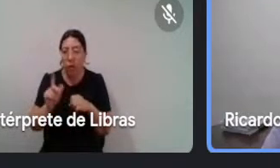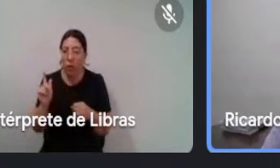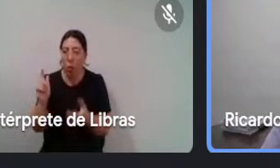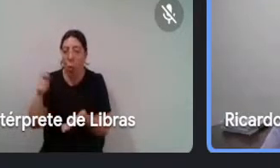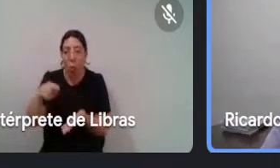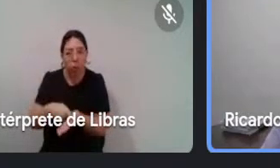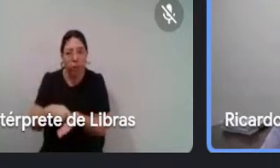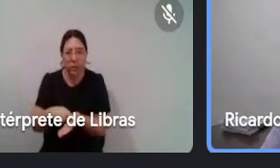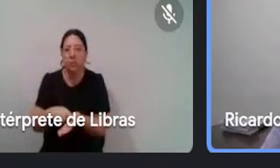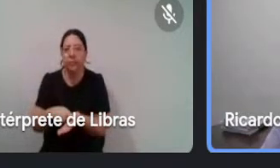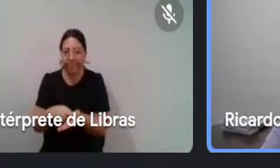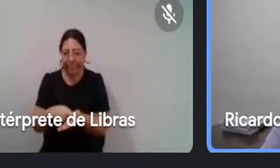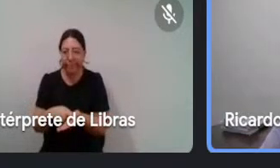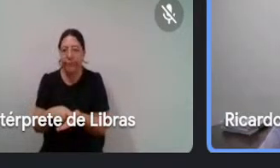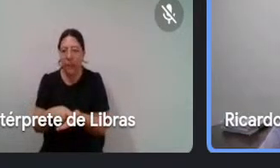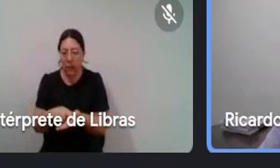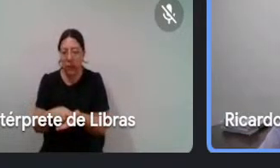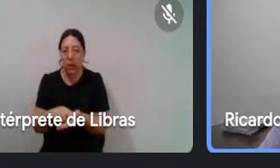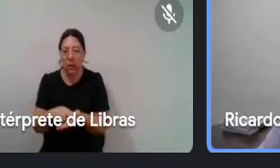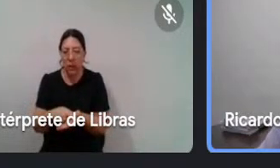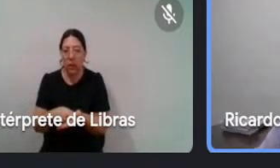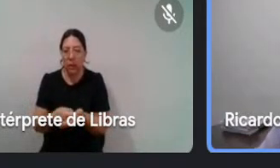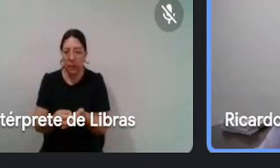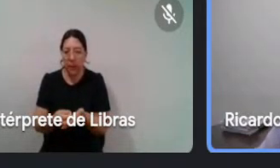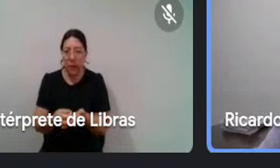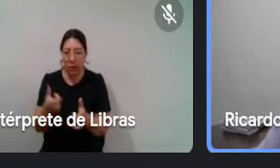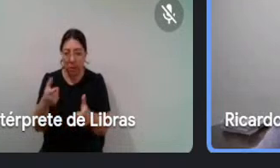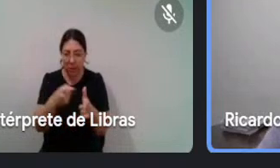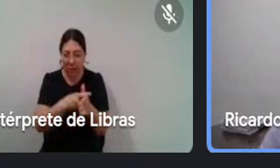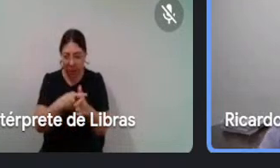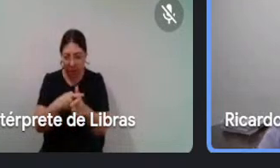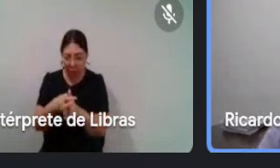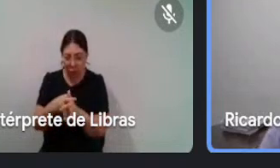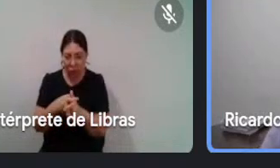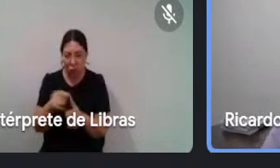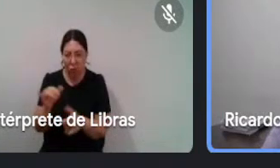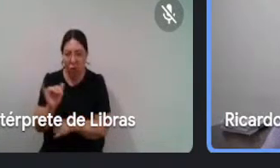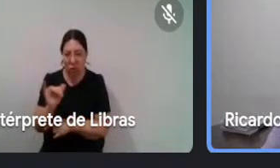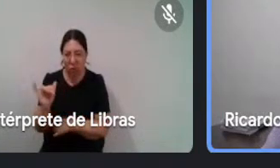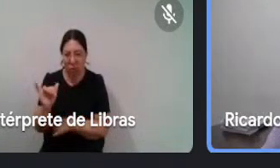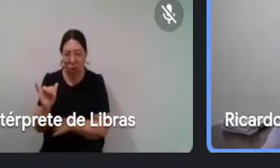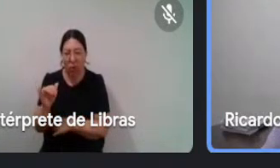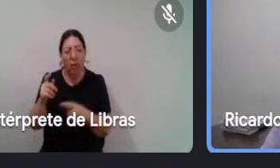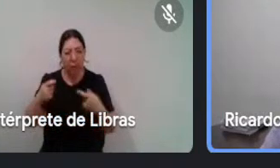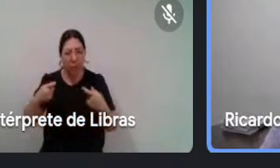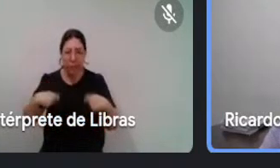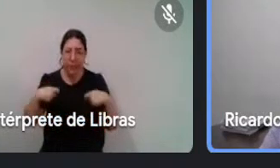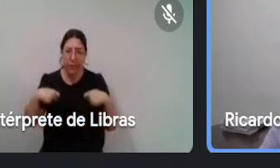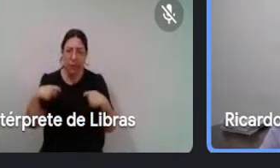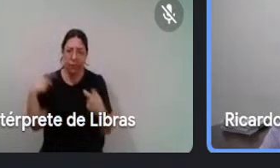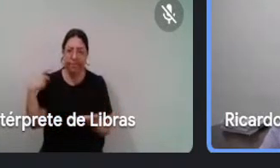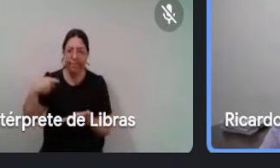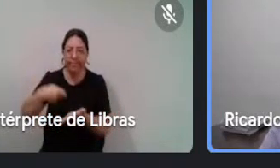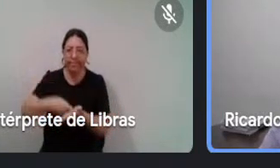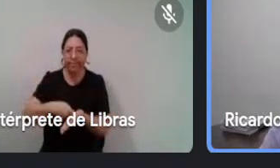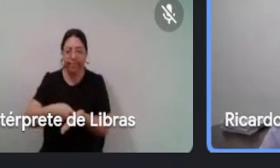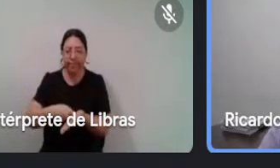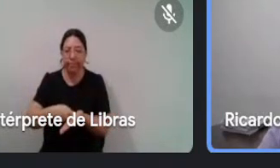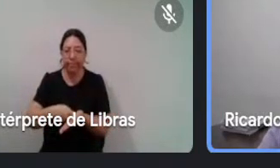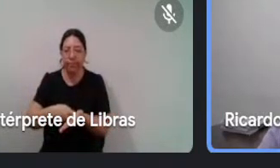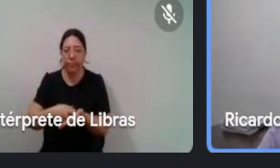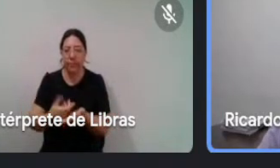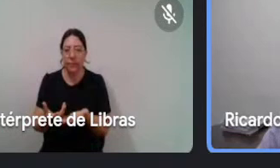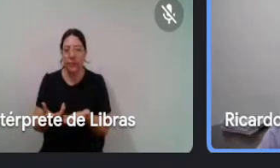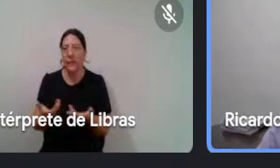obrigatório efetuar o parcelamento dos débitos tributários, que se originaram, excelências, de falta